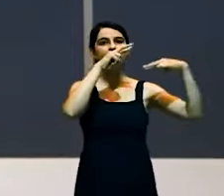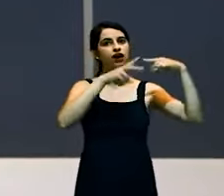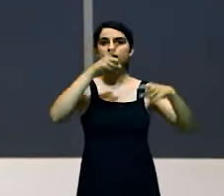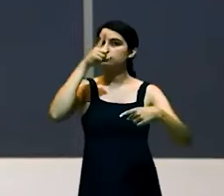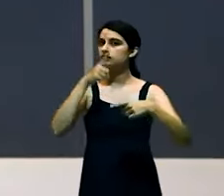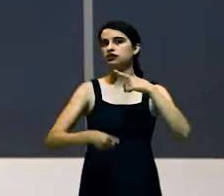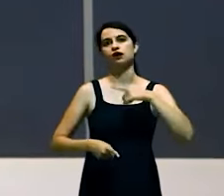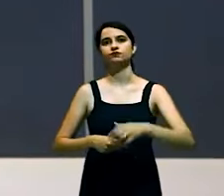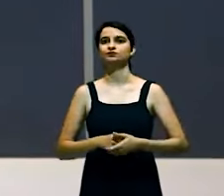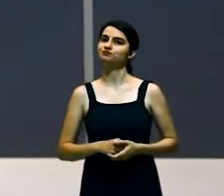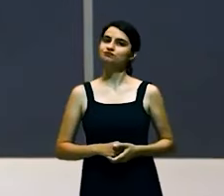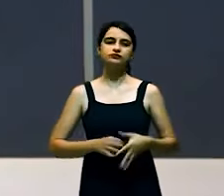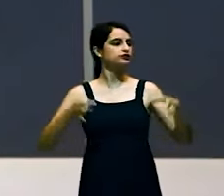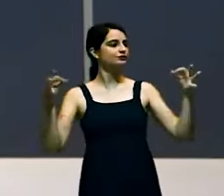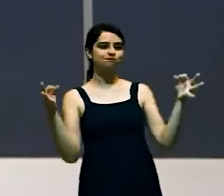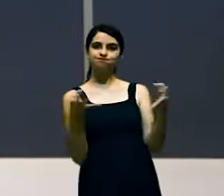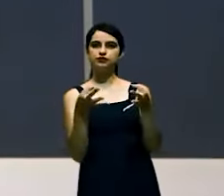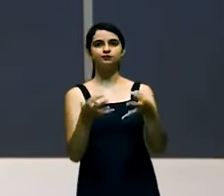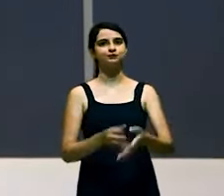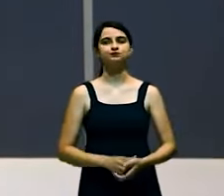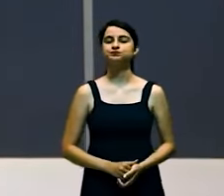vai dar certo.